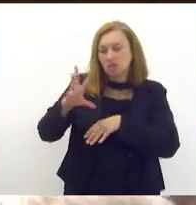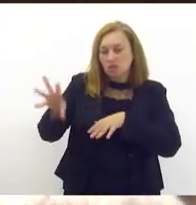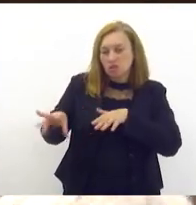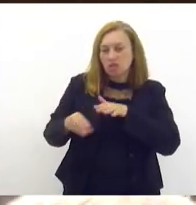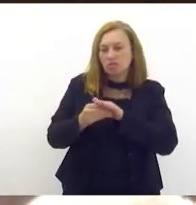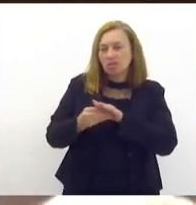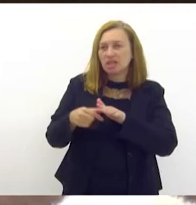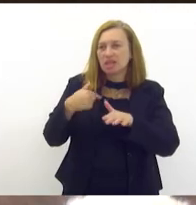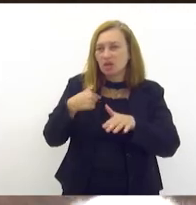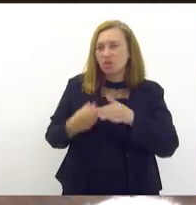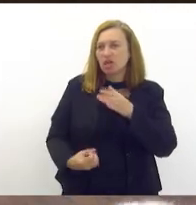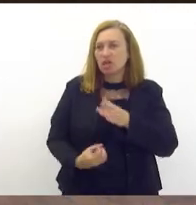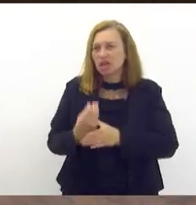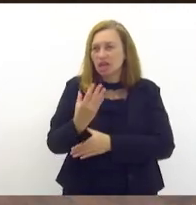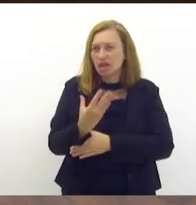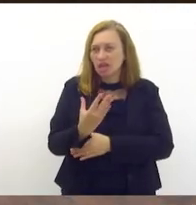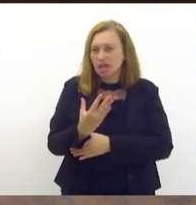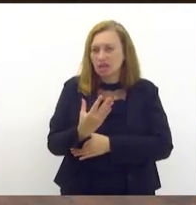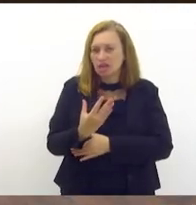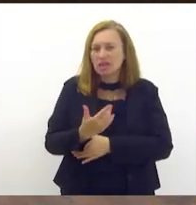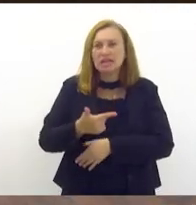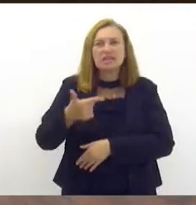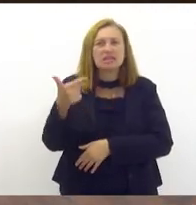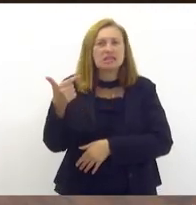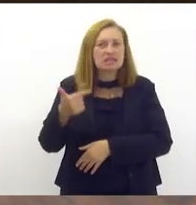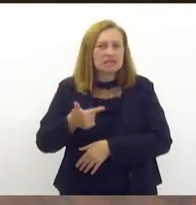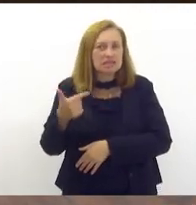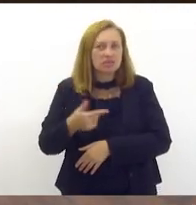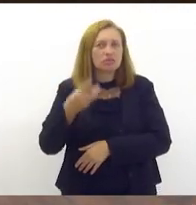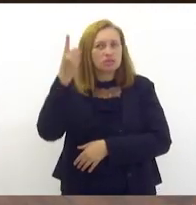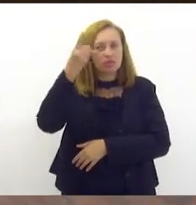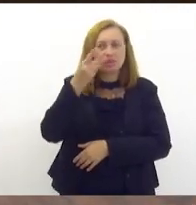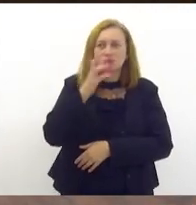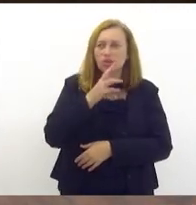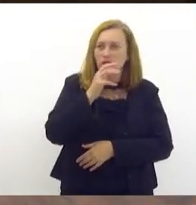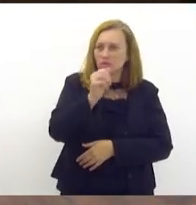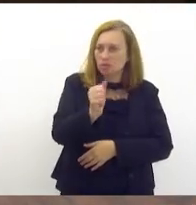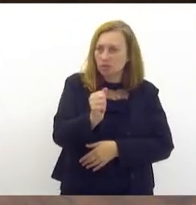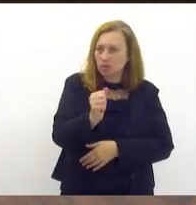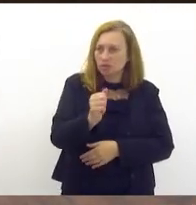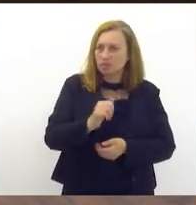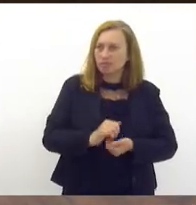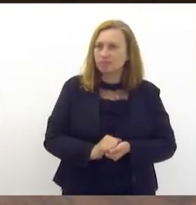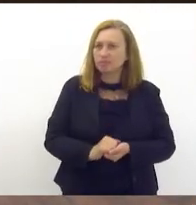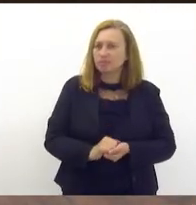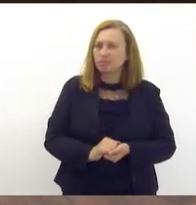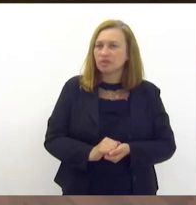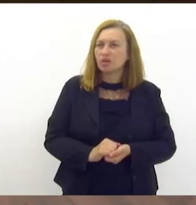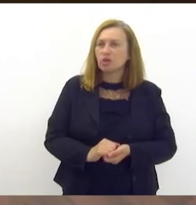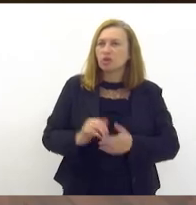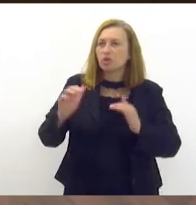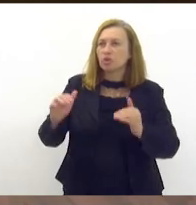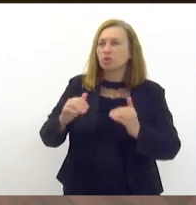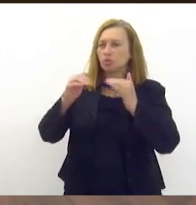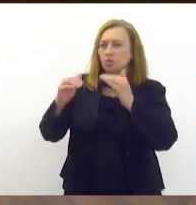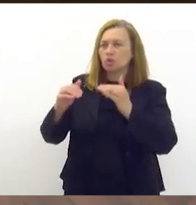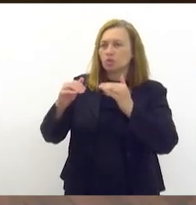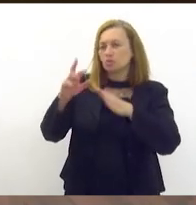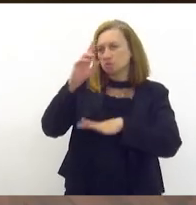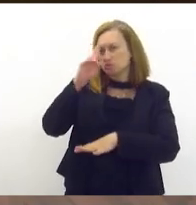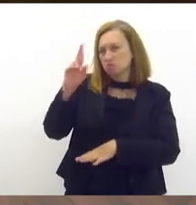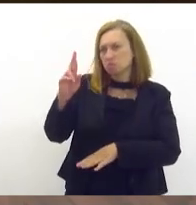que eu tinha feito, que segundo o deputado Rodrigo Amorim, Vossa Excelência Dani Balbi,